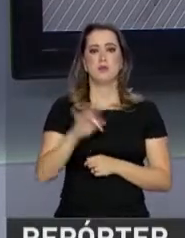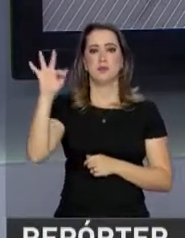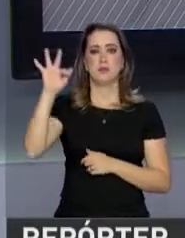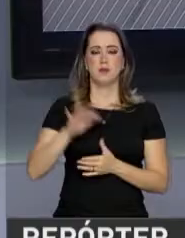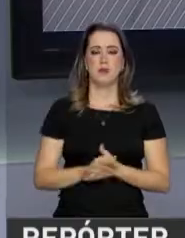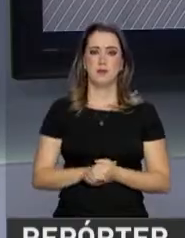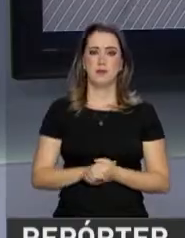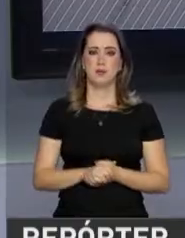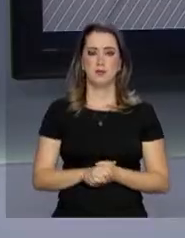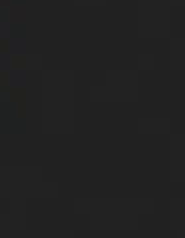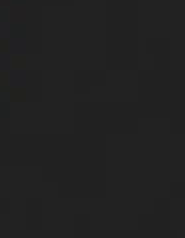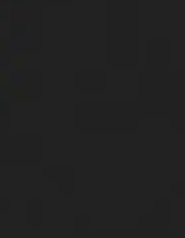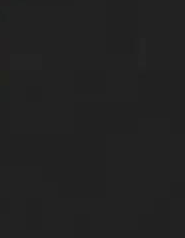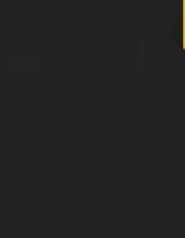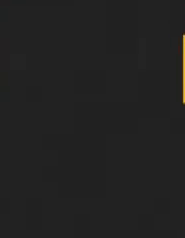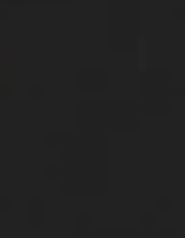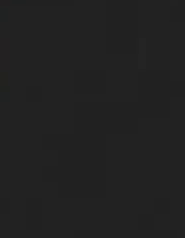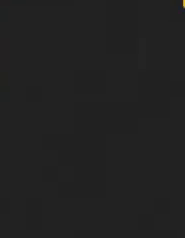governo federal